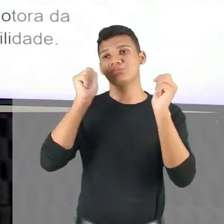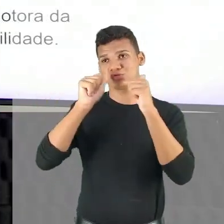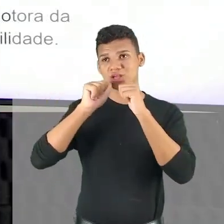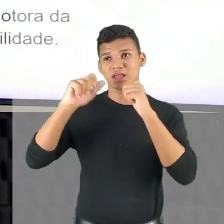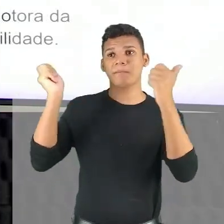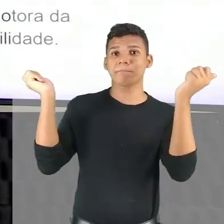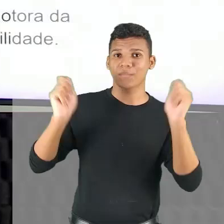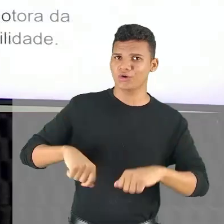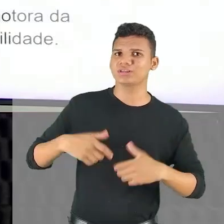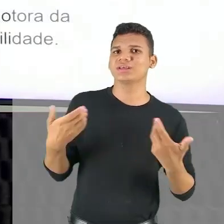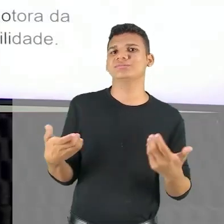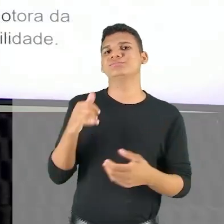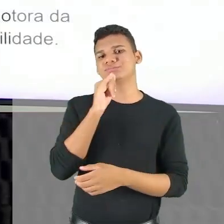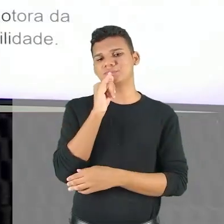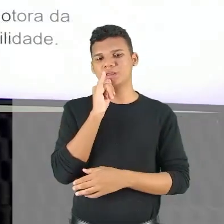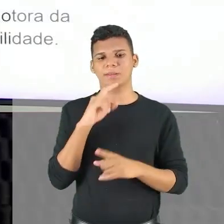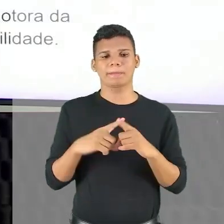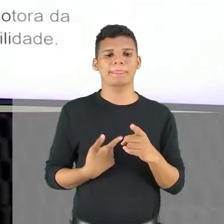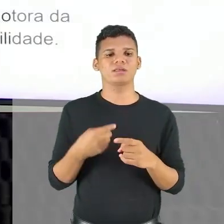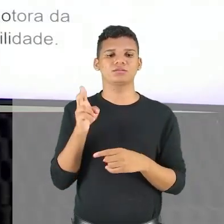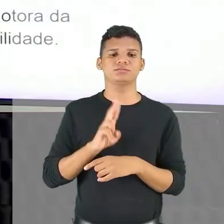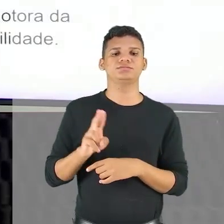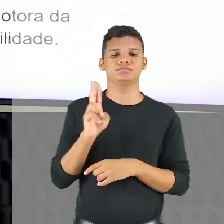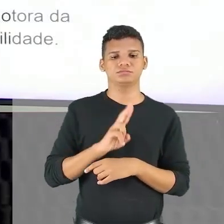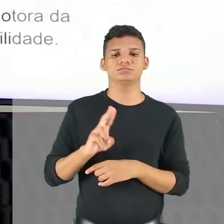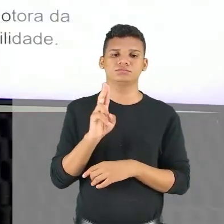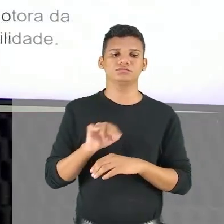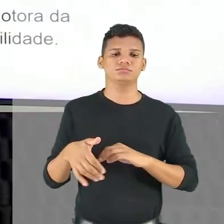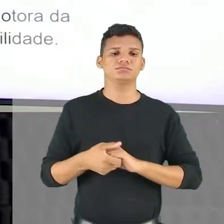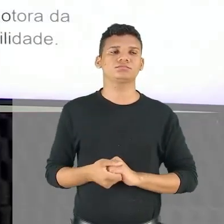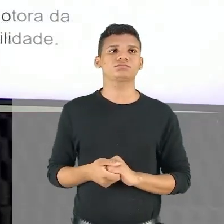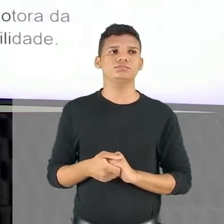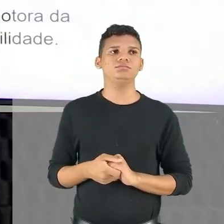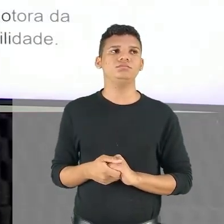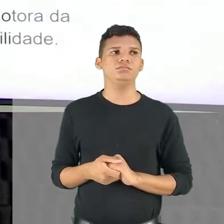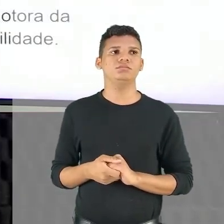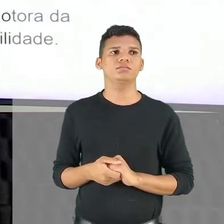plural, dentro desse texto, ela utiliza aí, né,